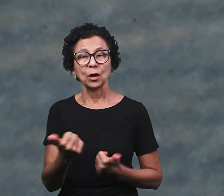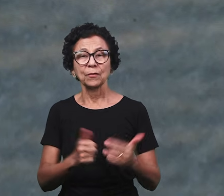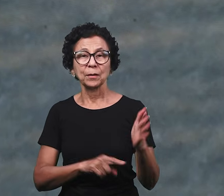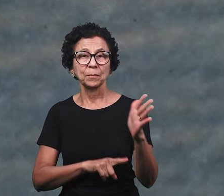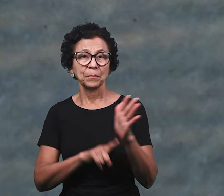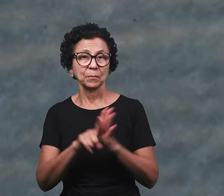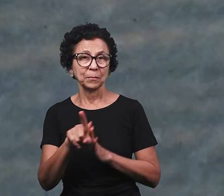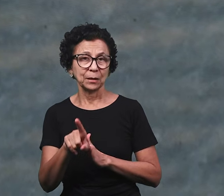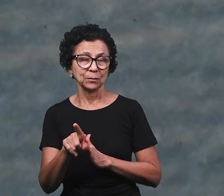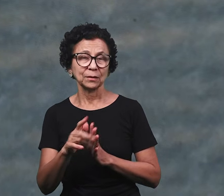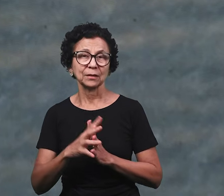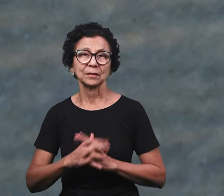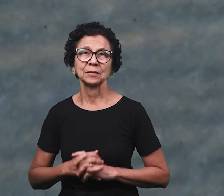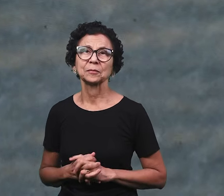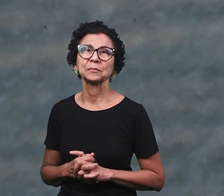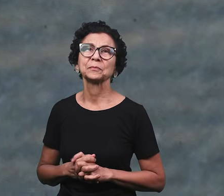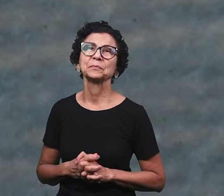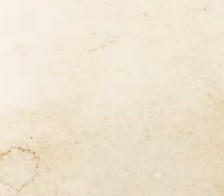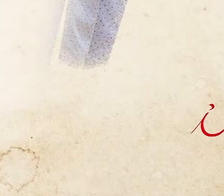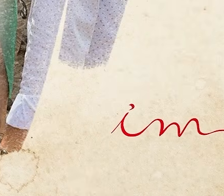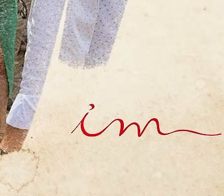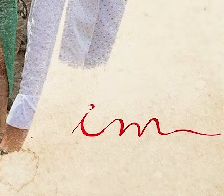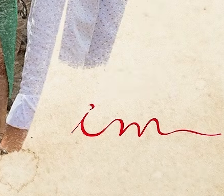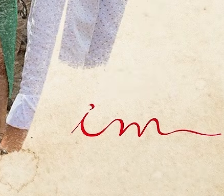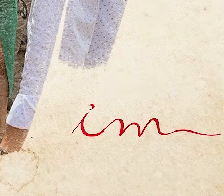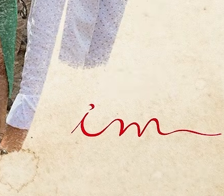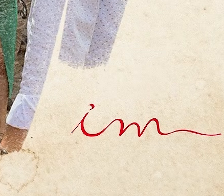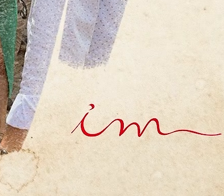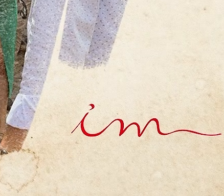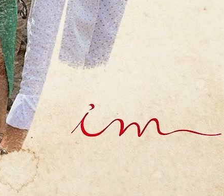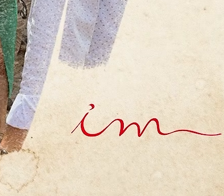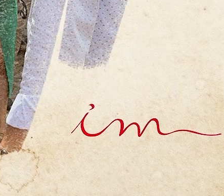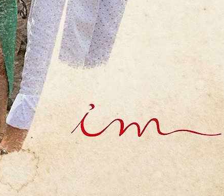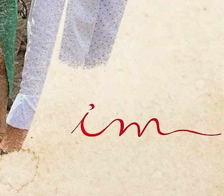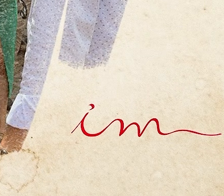Romili Barbosa Dias. Fala, jovem.